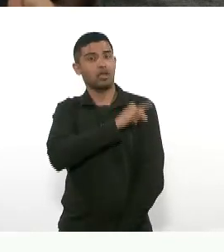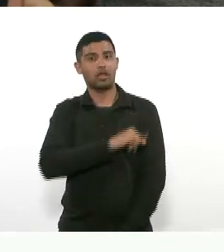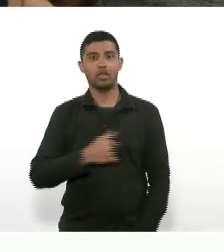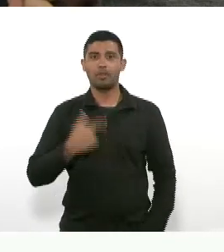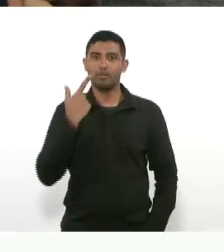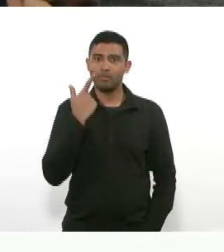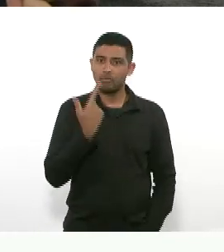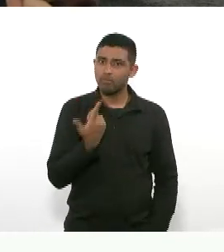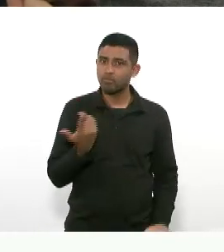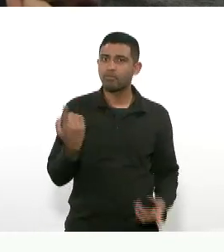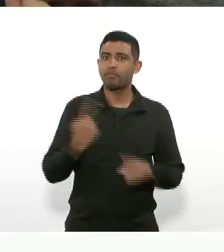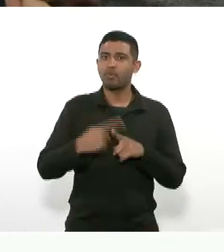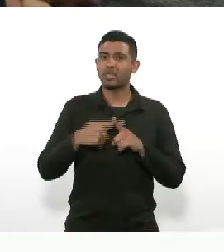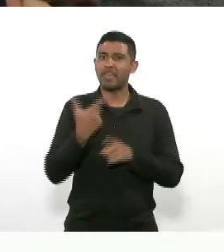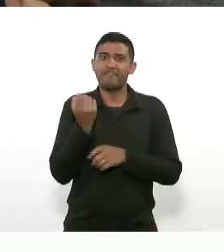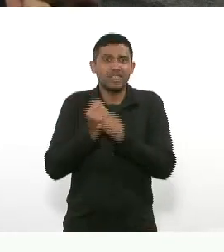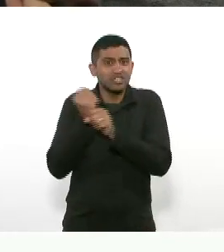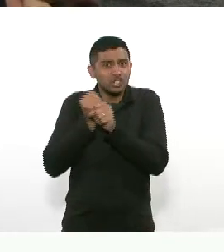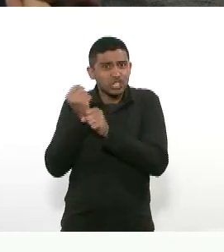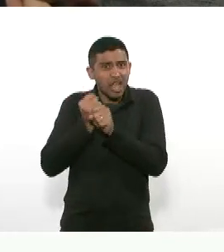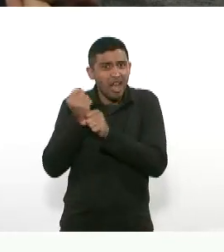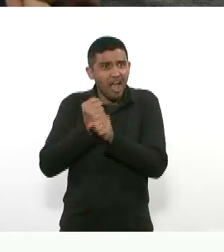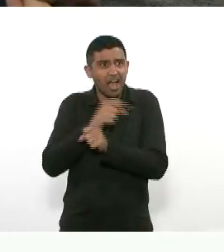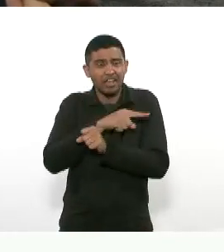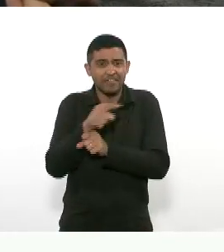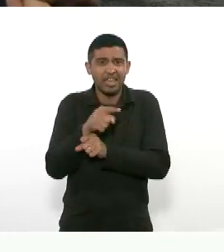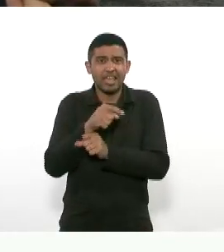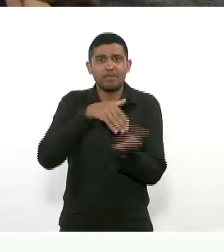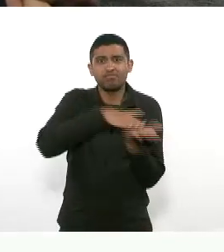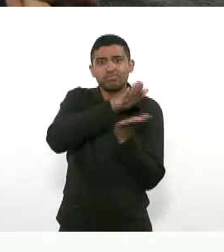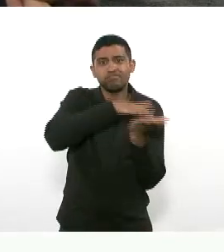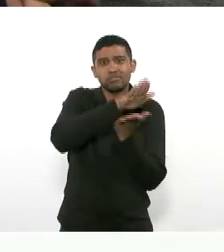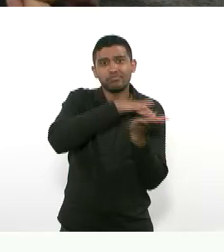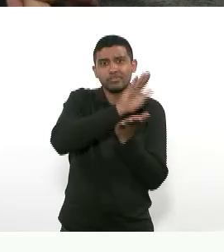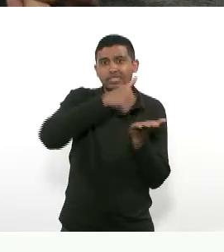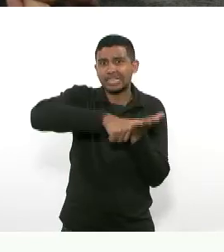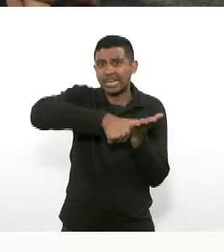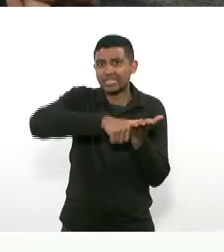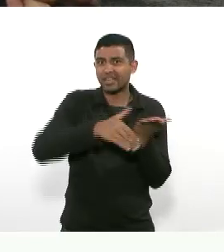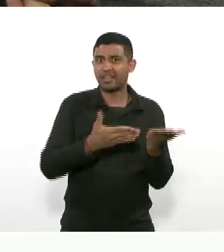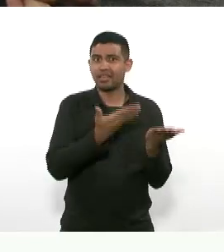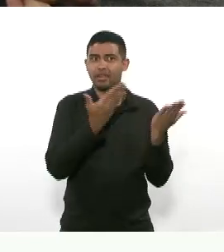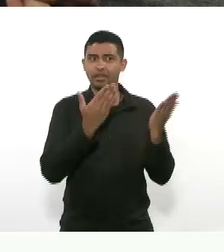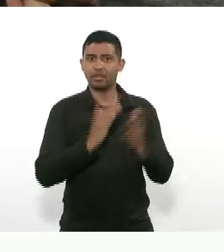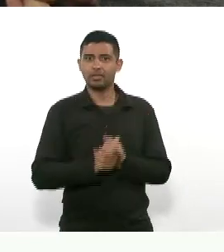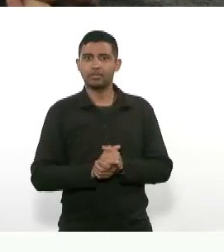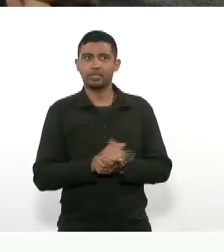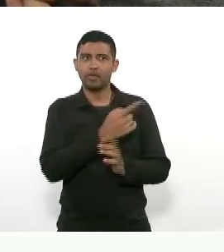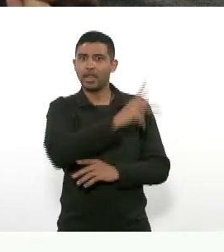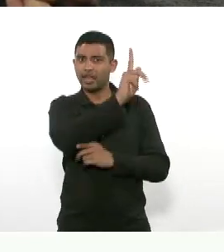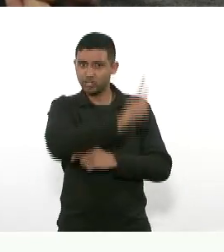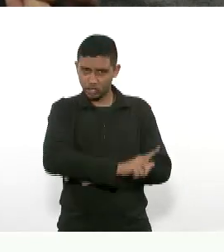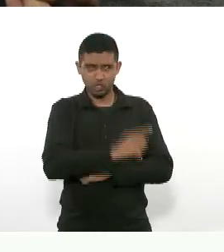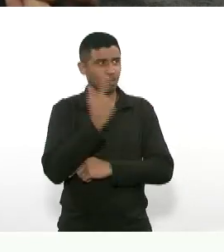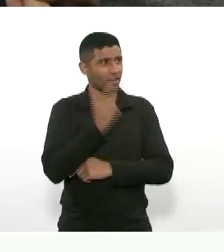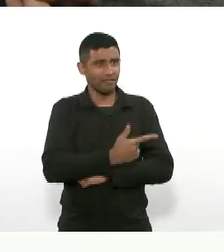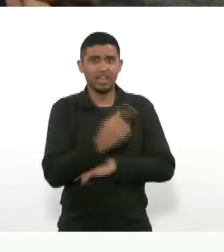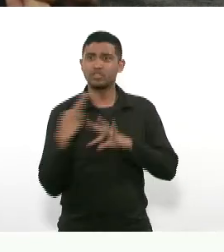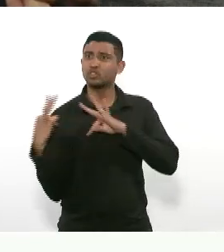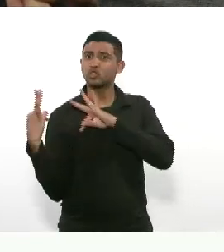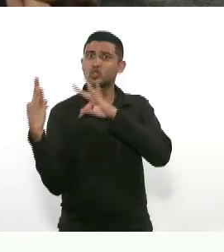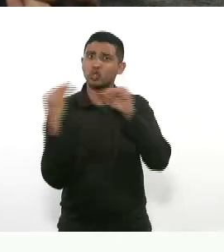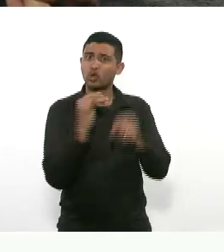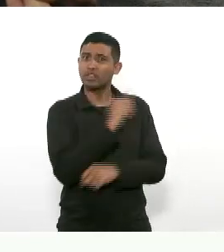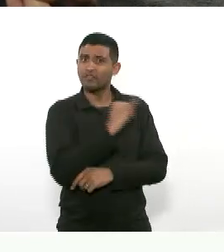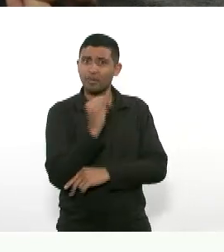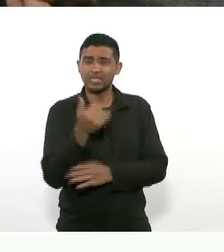20 anos, ele é o emissor das carteiras de identidade, portanto, ele é o gestor da base de dados padrão